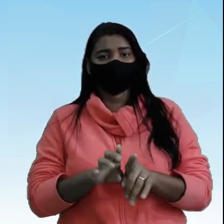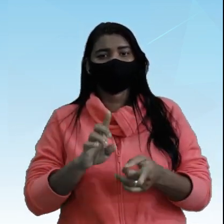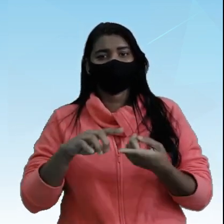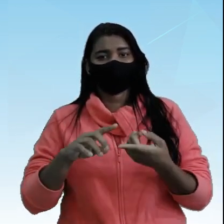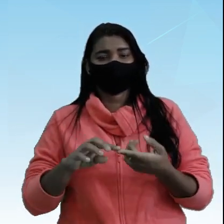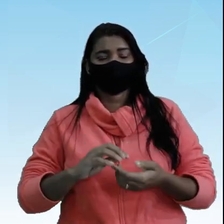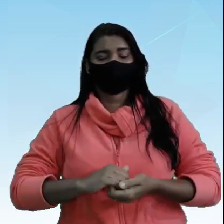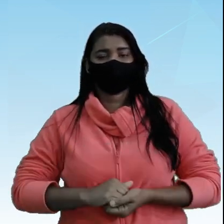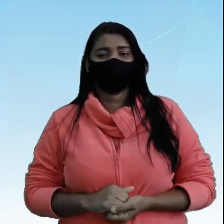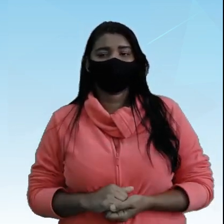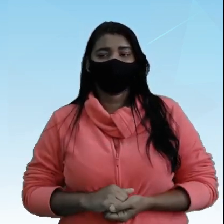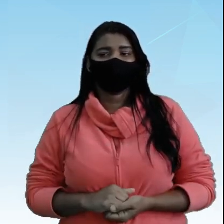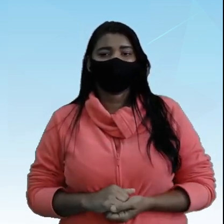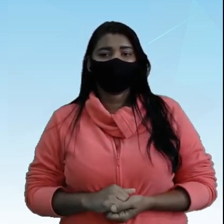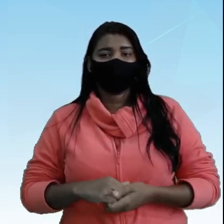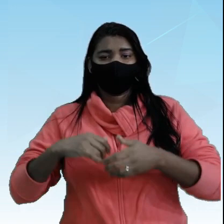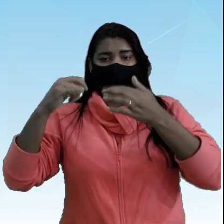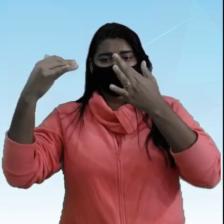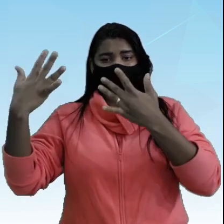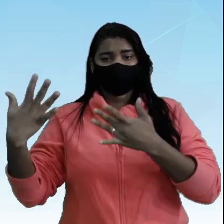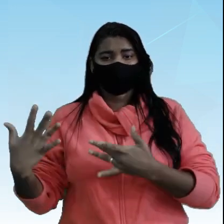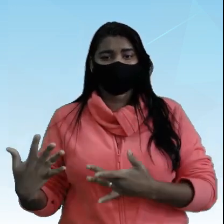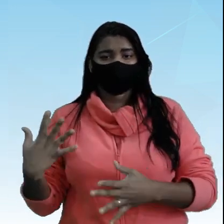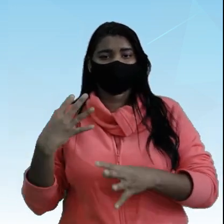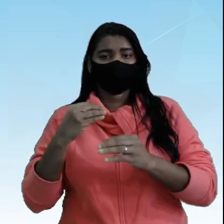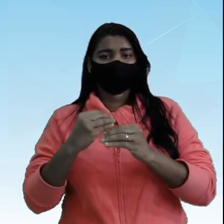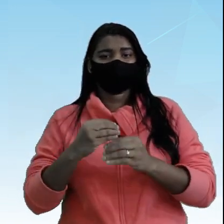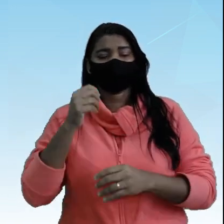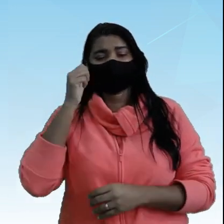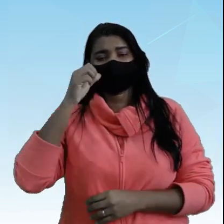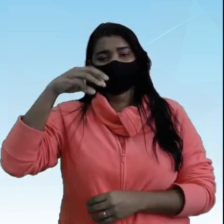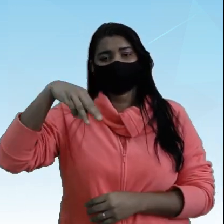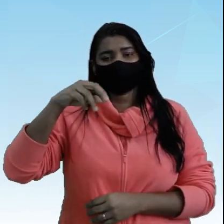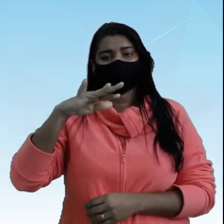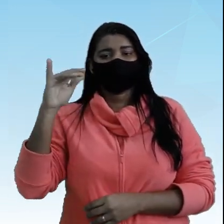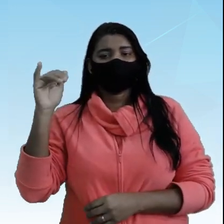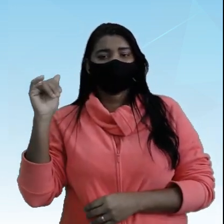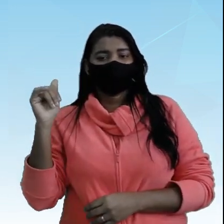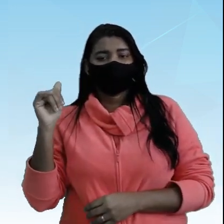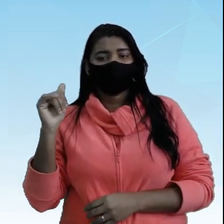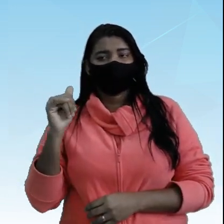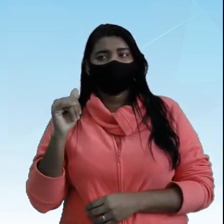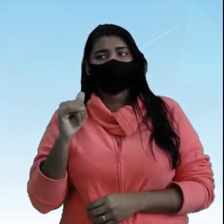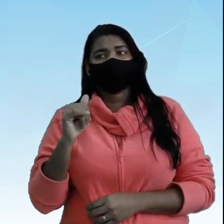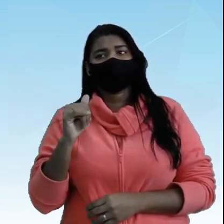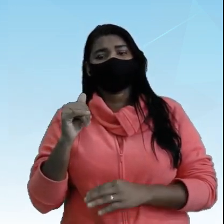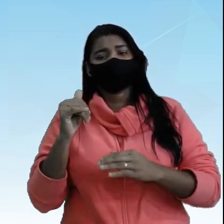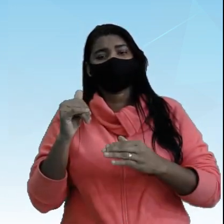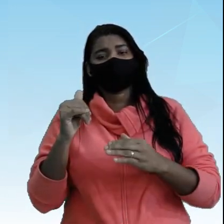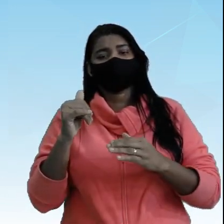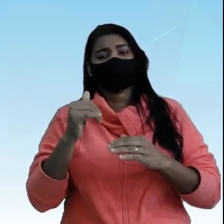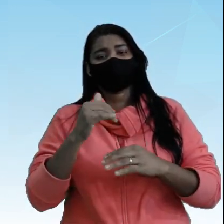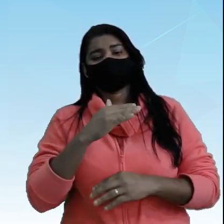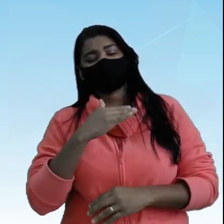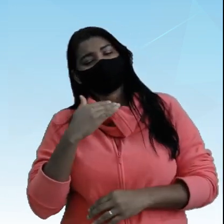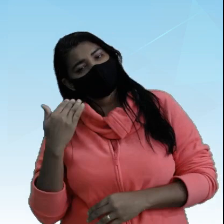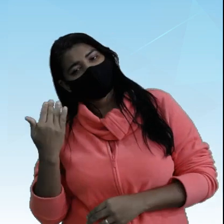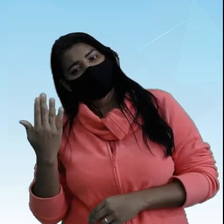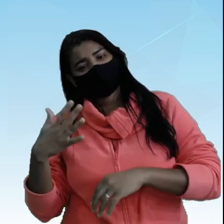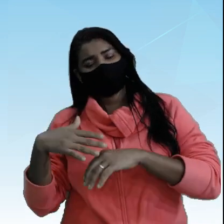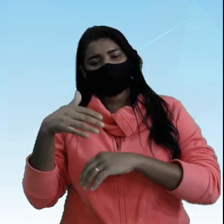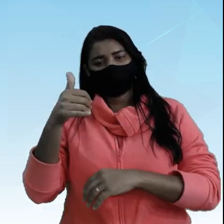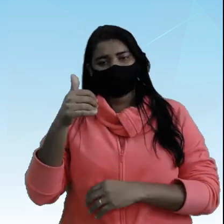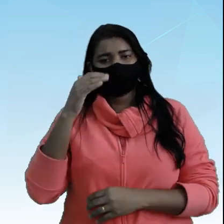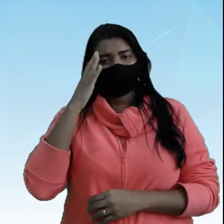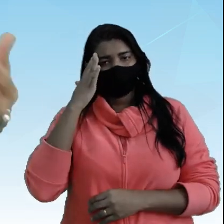abrandamento, certo? Abrandamento. Quando eu digo assim, Maria partiu desta para melhor, eu estou abrandando a